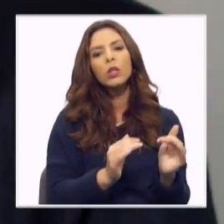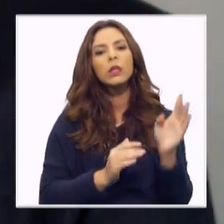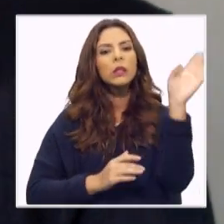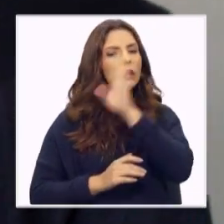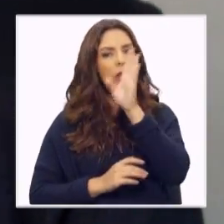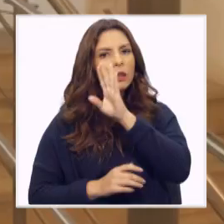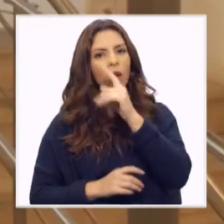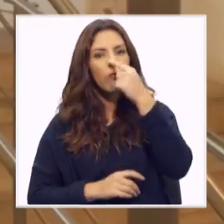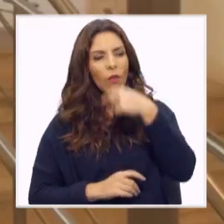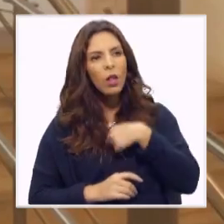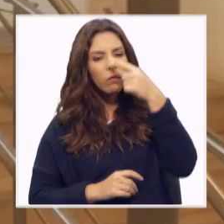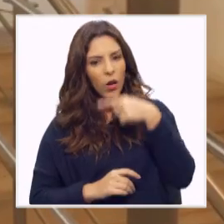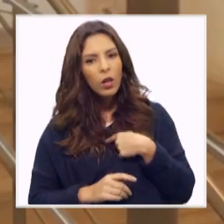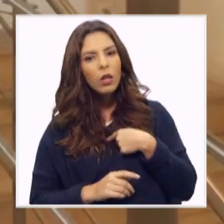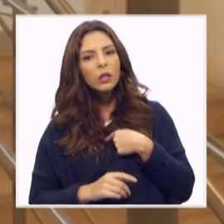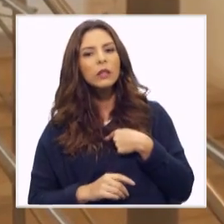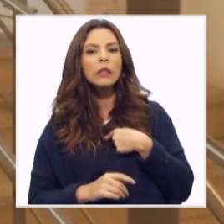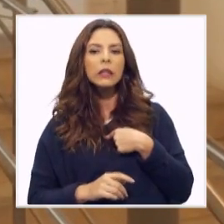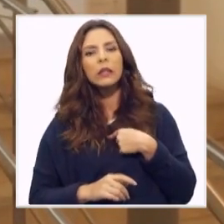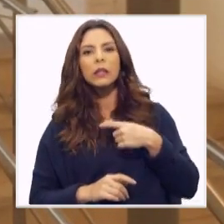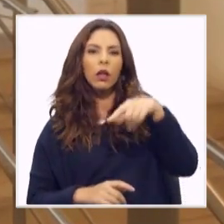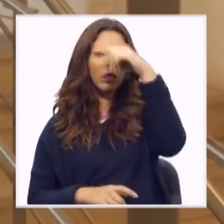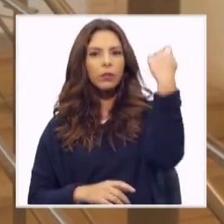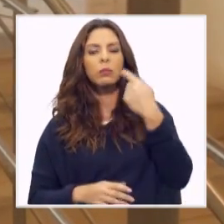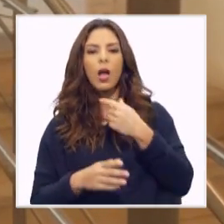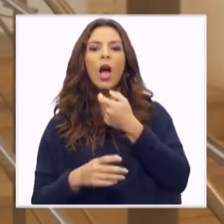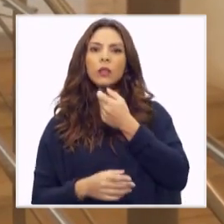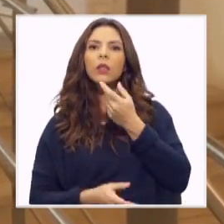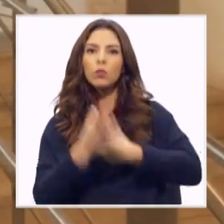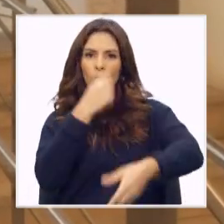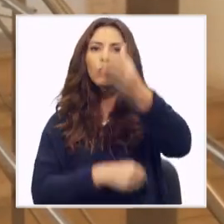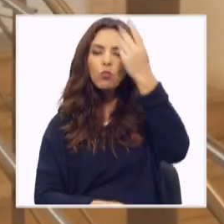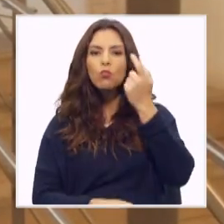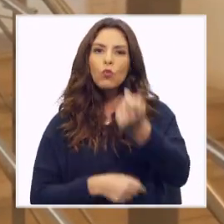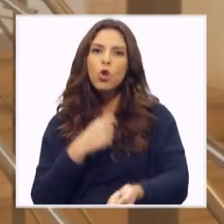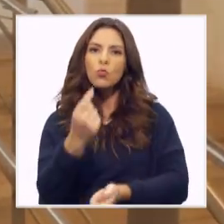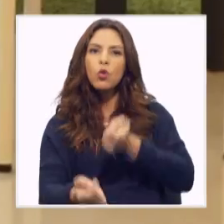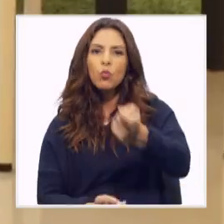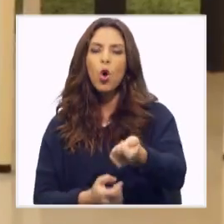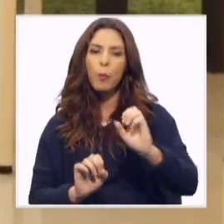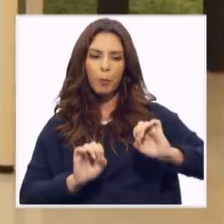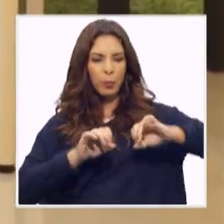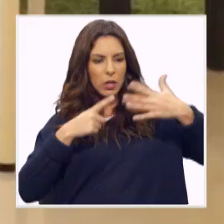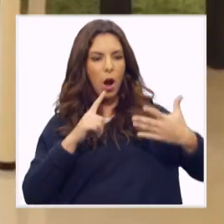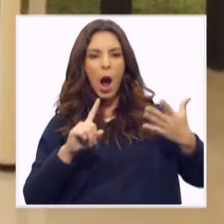que falhar, no fundo, é deixar de fazer as coisas. Há uma constante aprendizagem e mesmo quando não se consegue atingir o objetivo que se pensou no